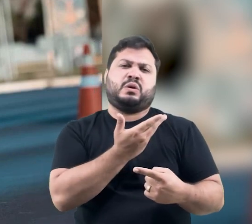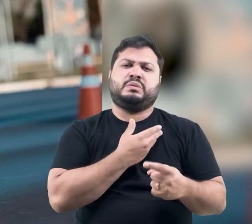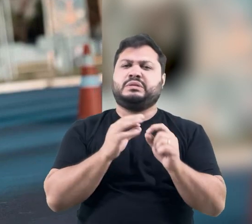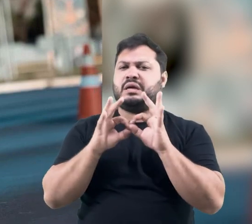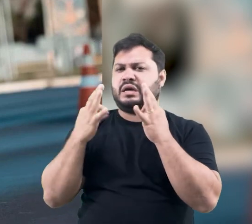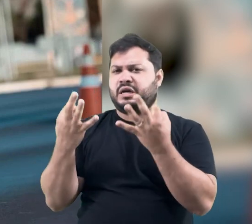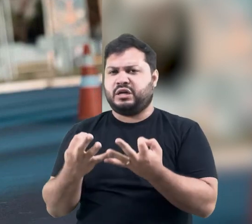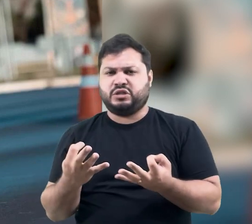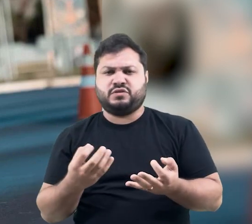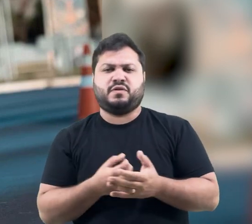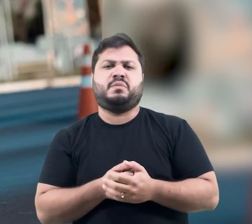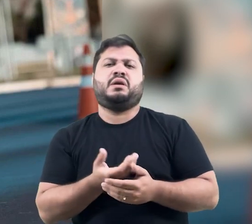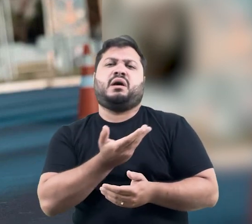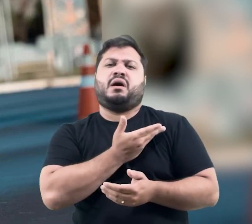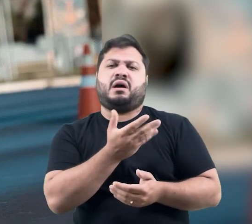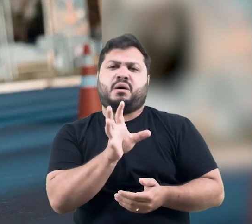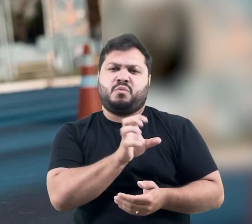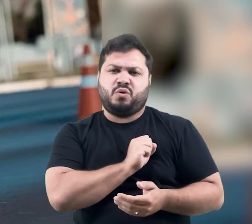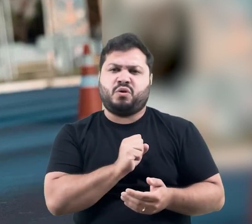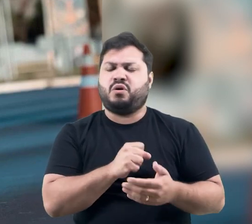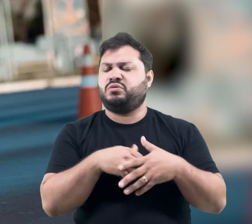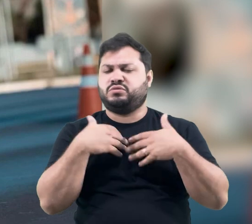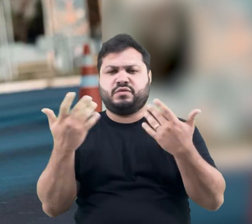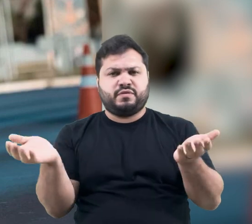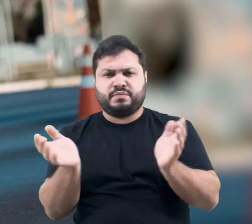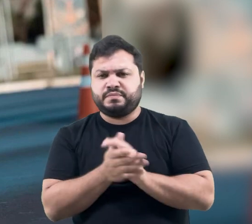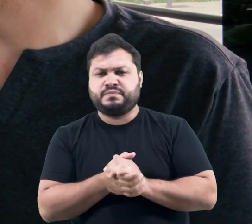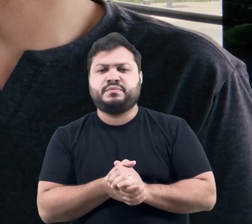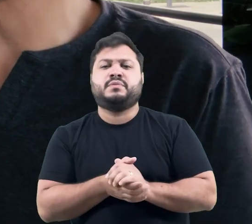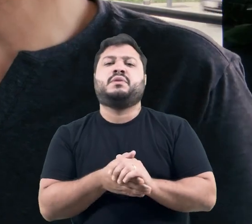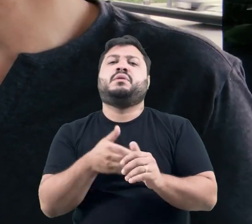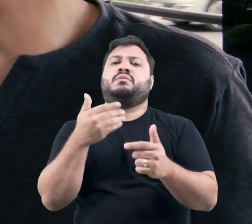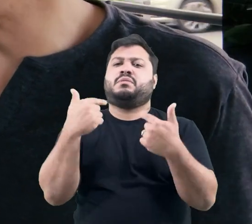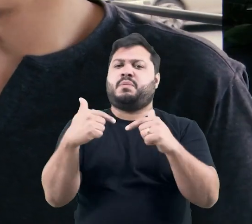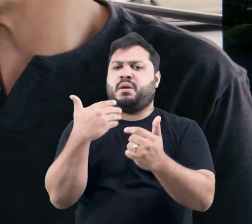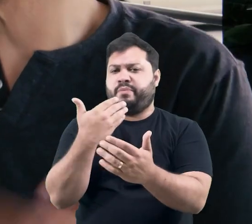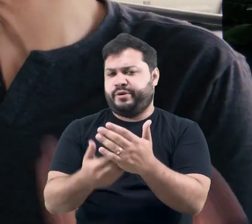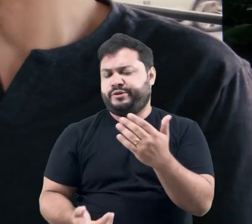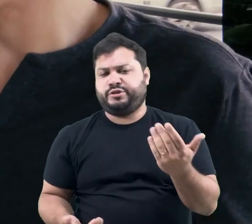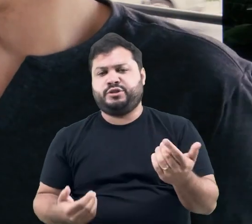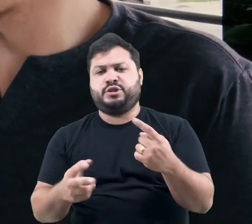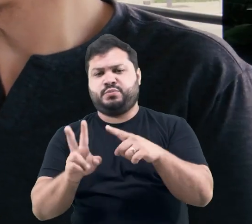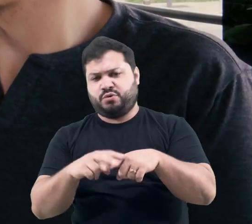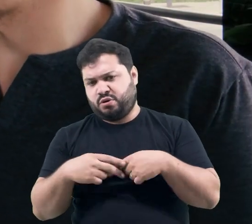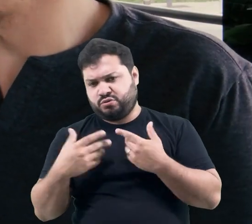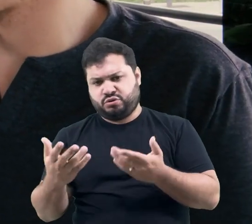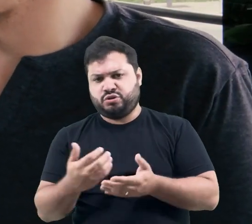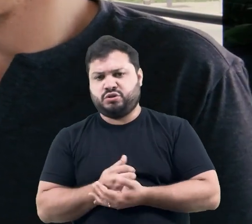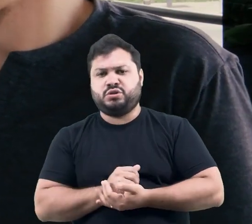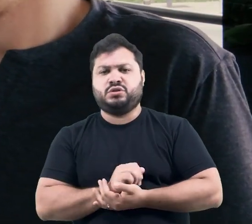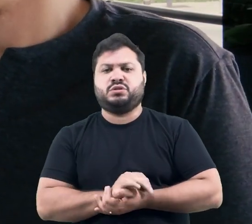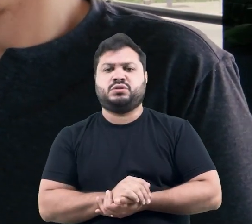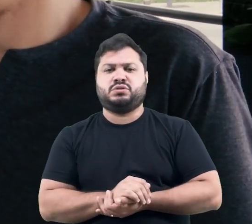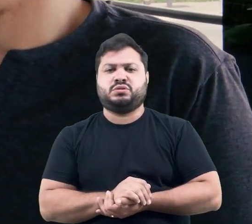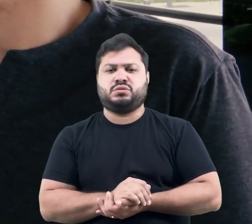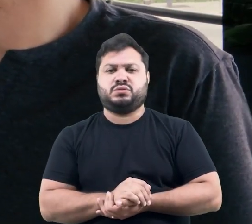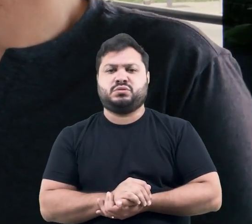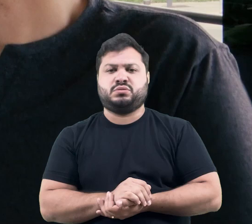amizade, familiar, amorosos, assim, uma infinidade, Perdi emprego, deixei de ter emprego por conta disso,